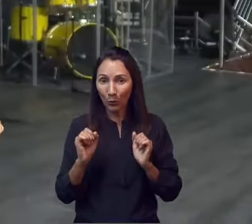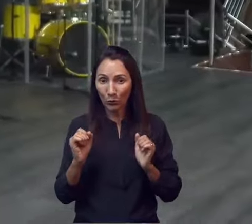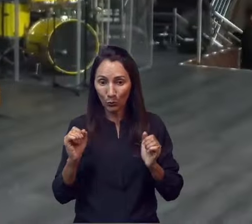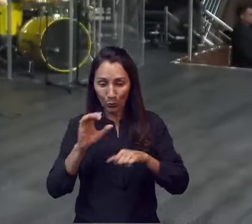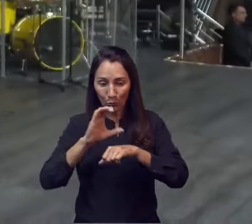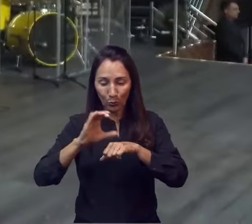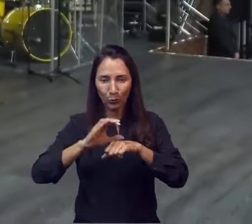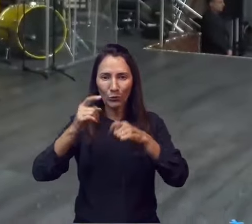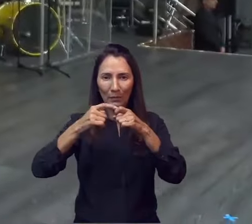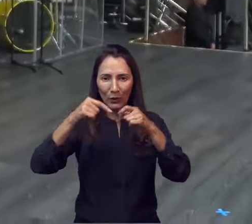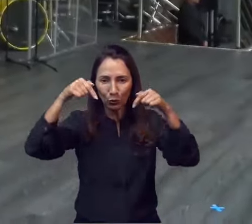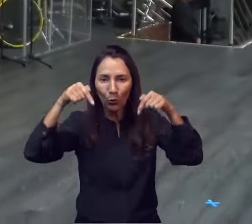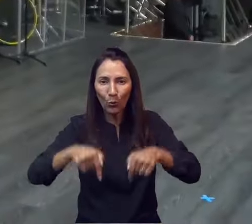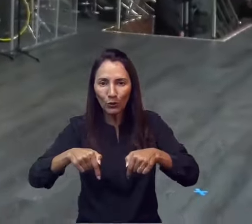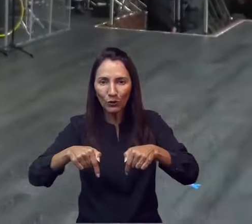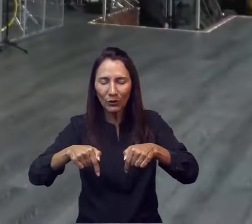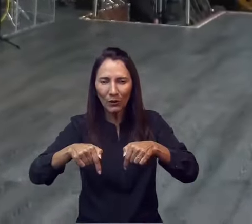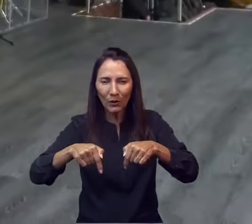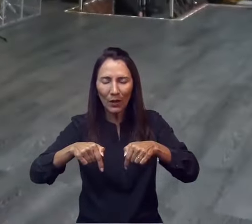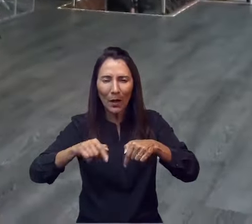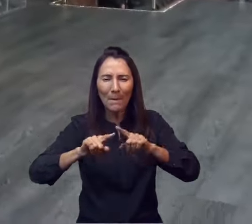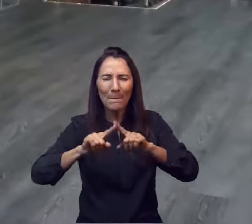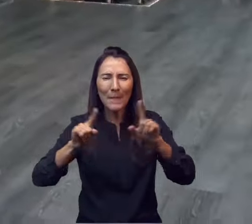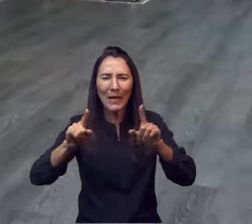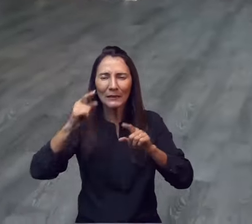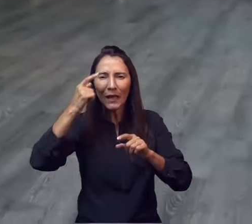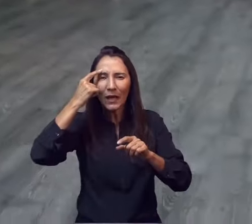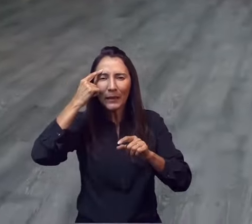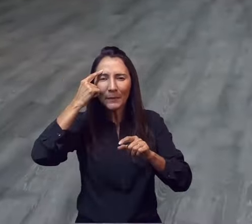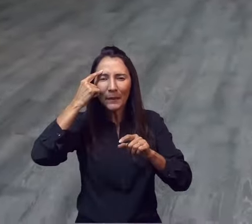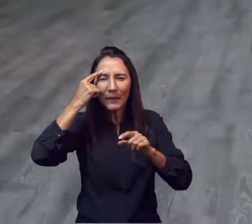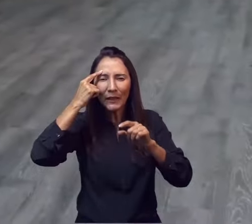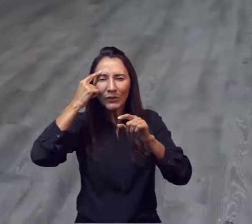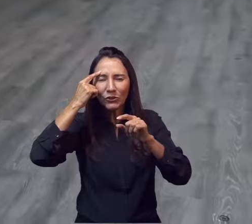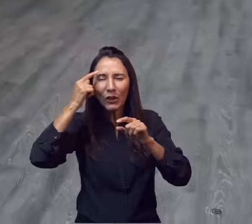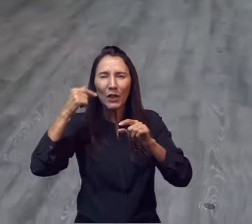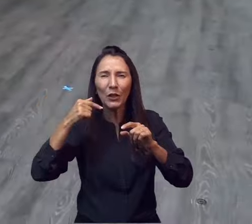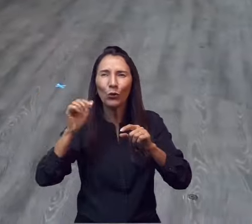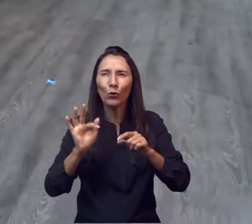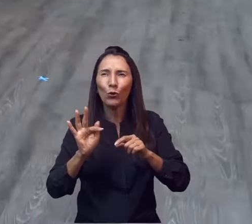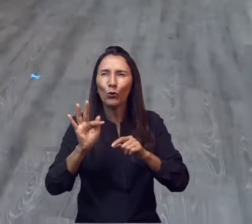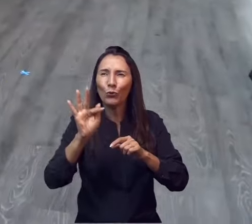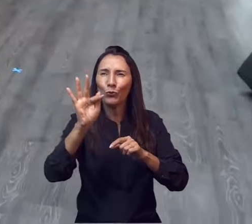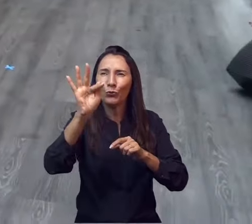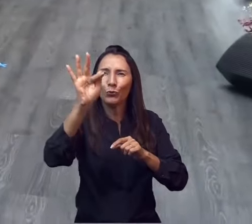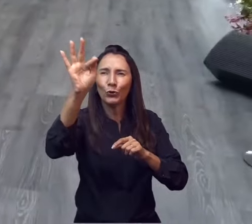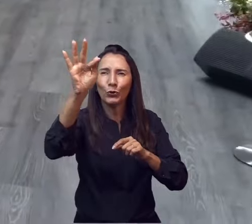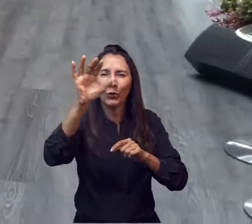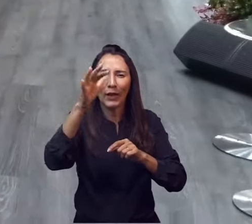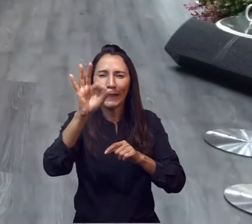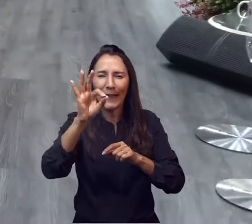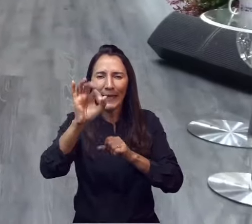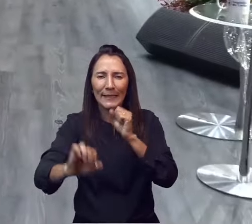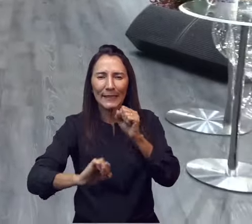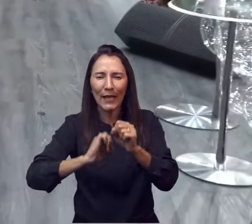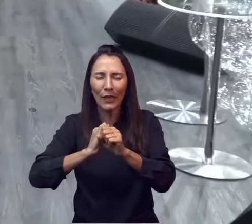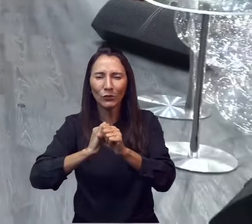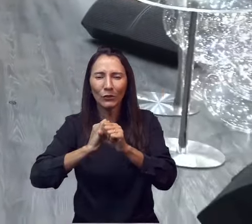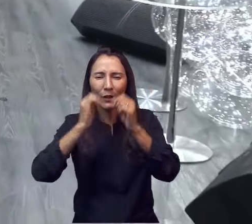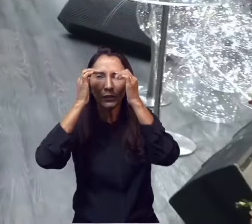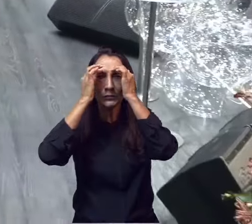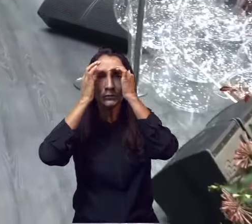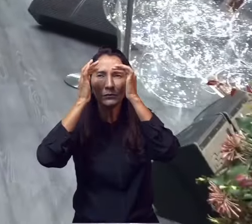e aqui na minha mente me ver fazendo uma cirurgia 10 anos na frente então a